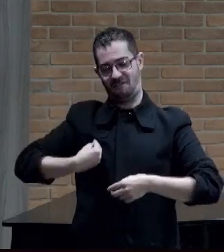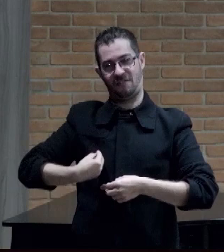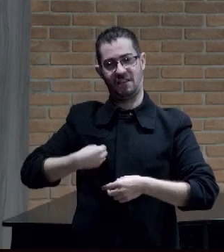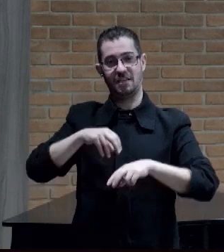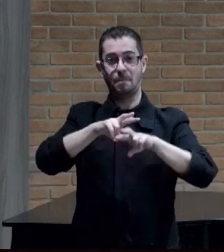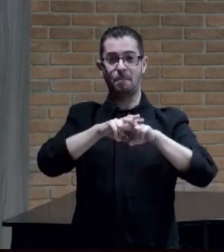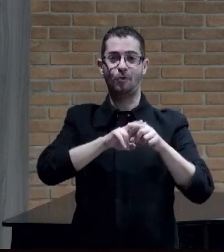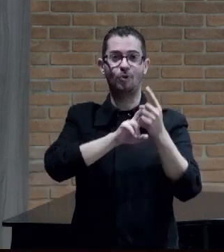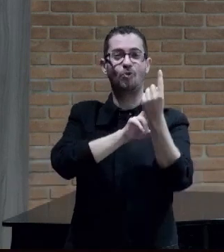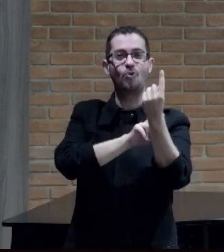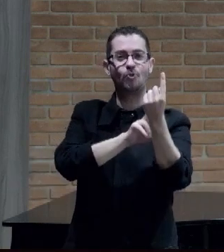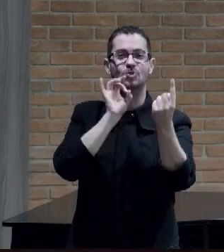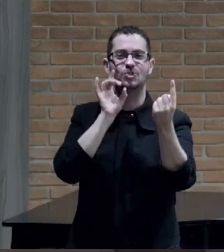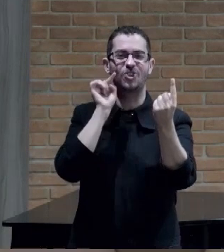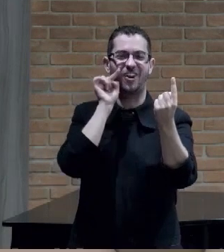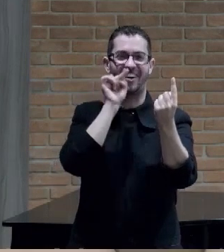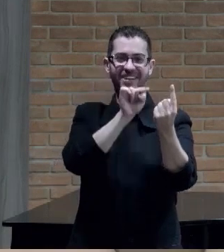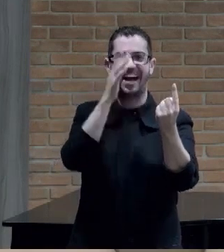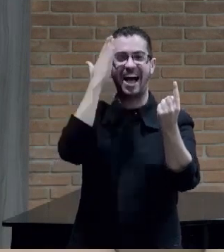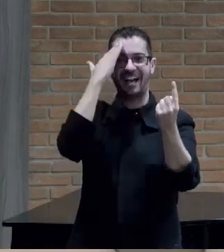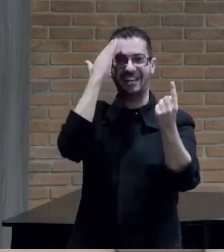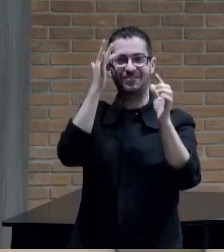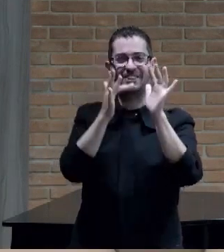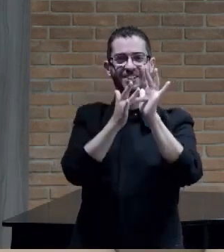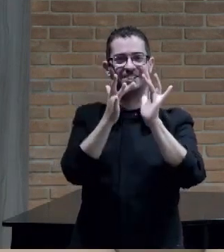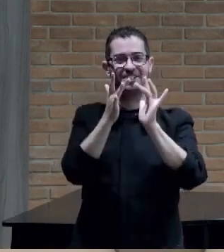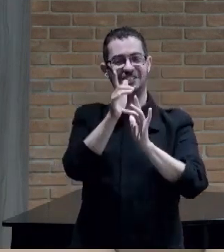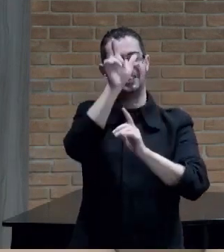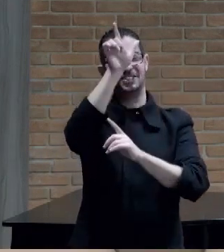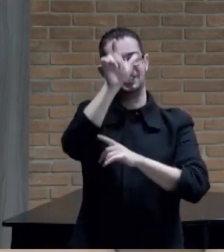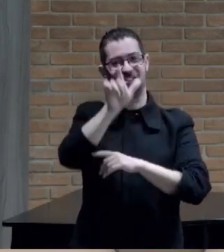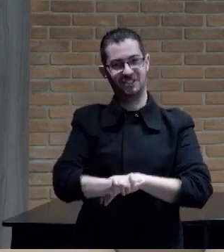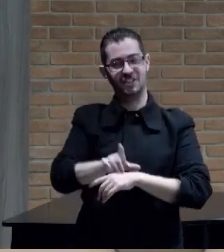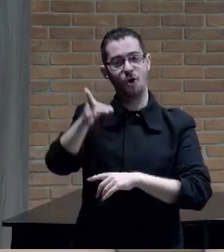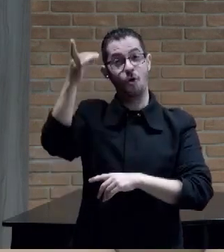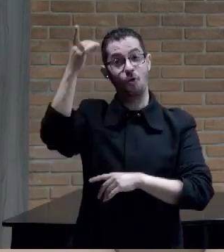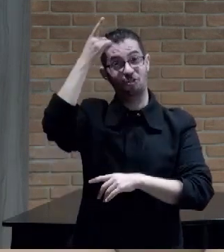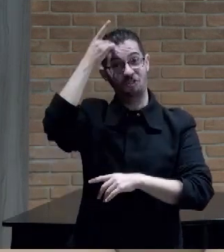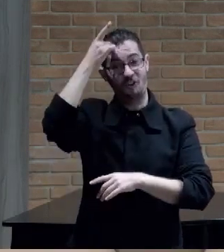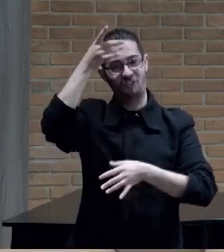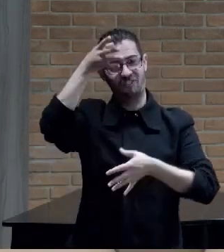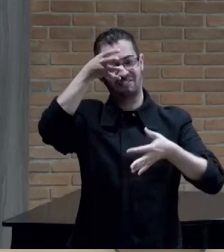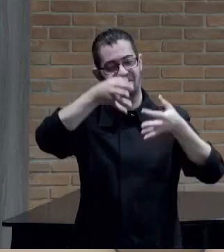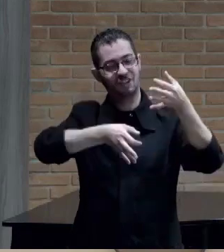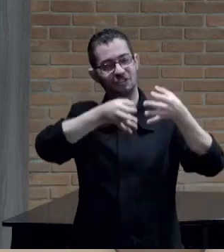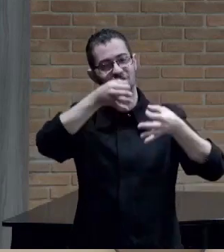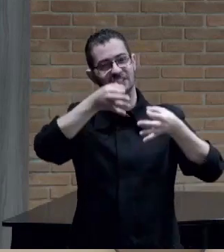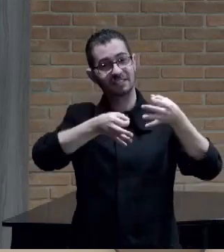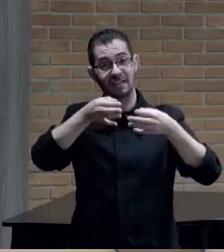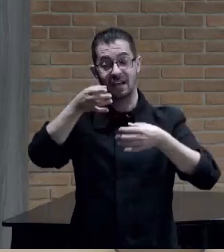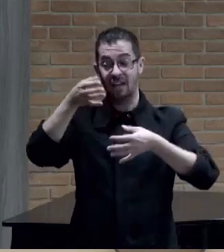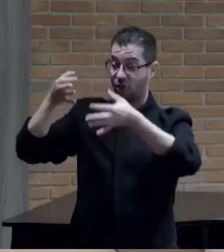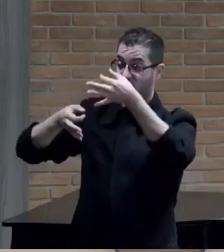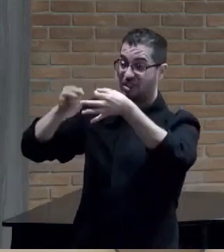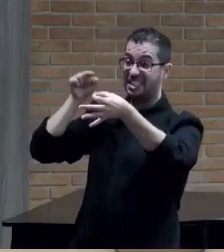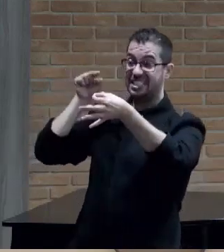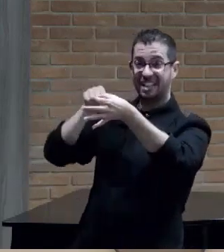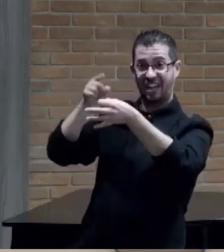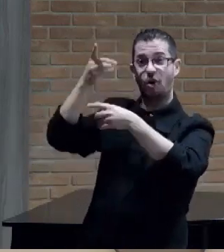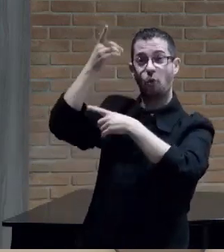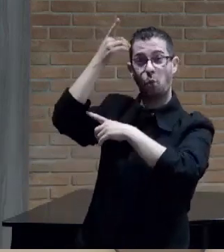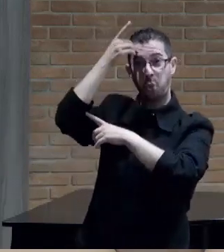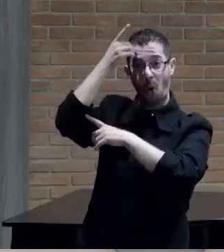saber, Jesus Cristo. Amém. O dom da justiça. A justiça é um dom. Não adianta você